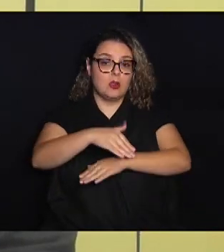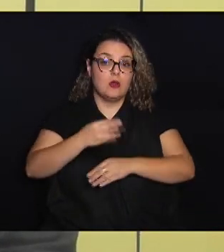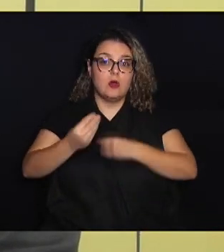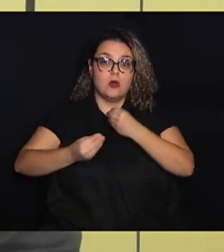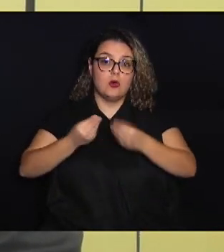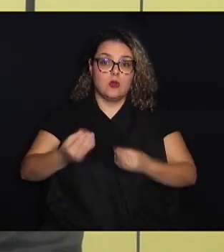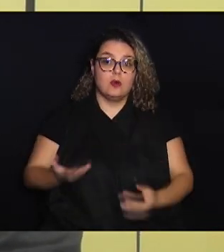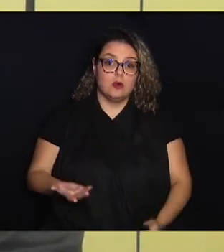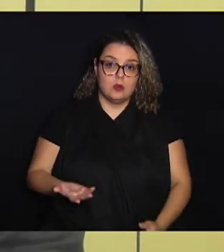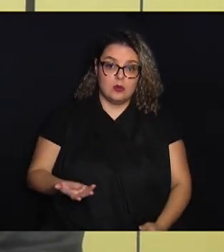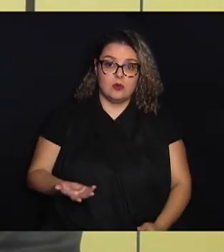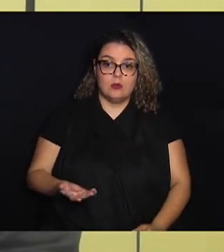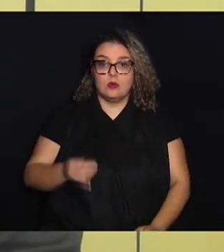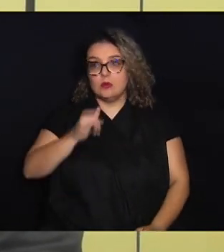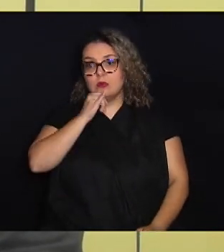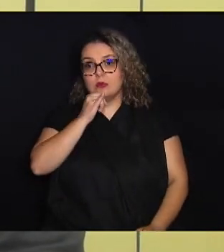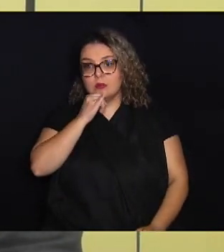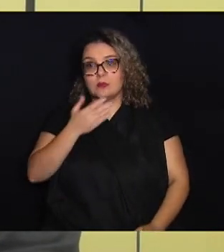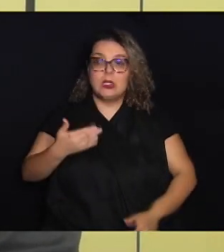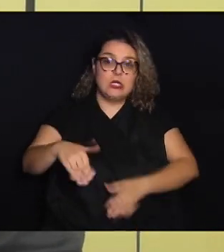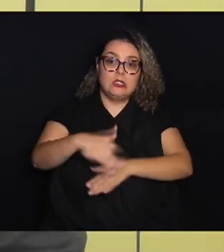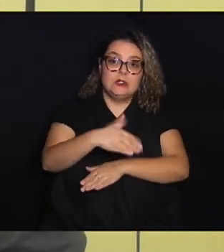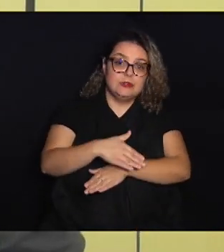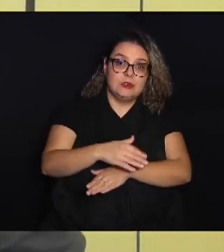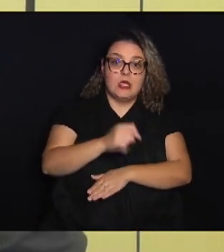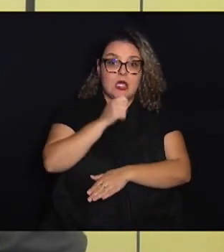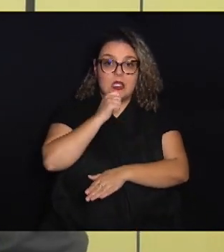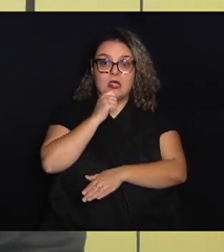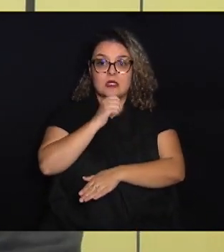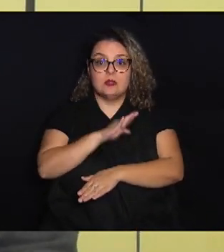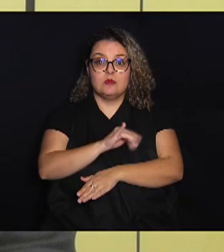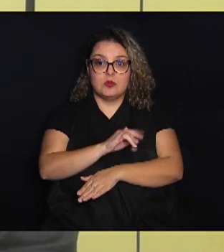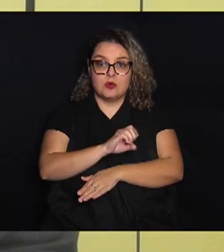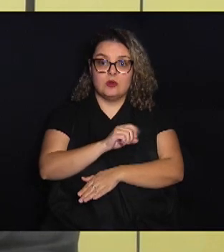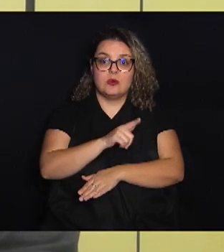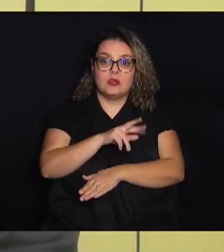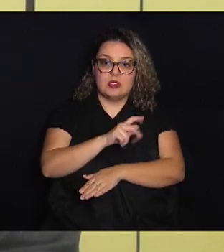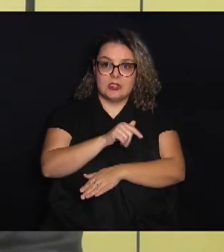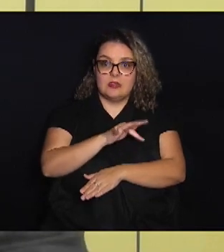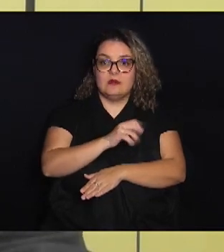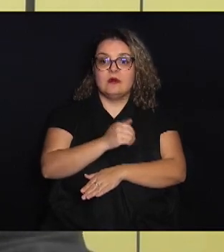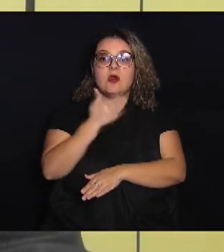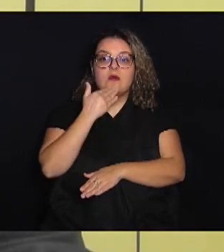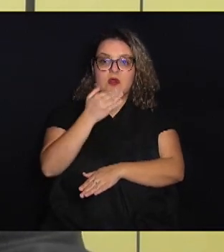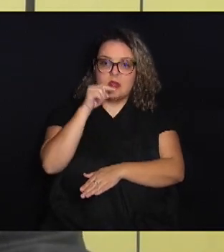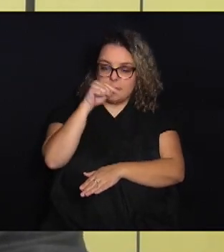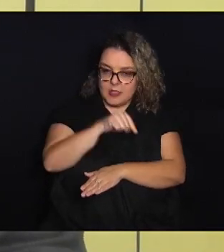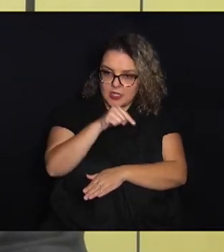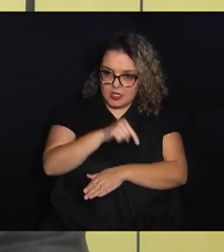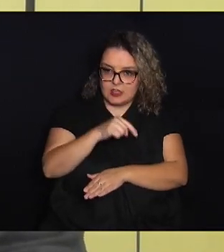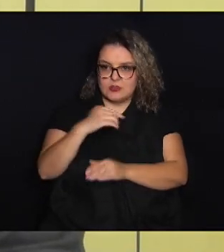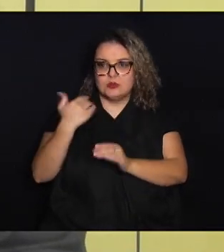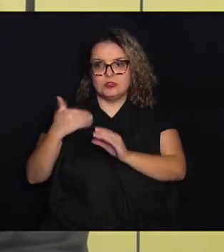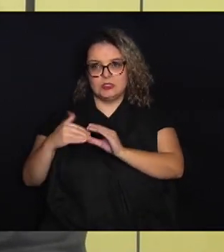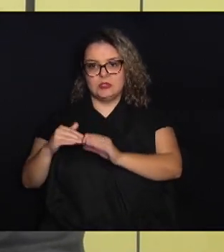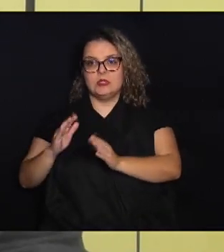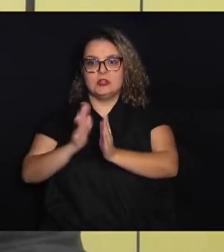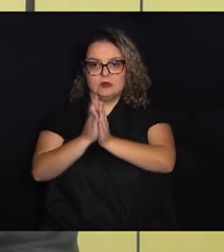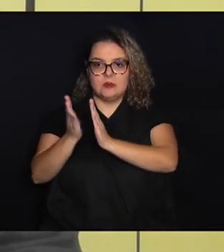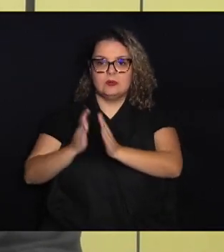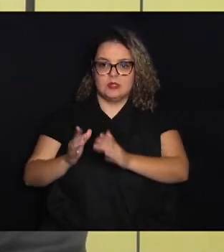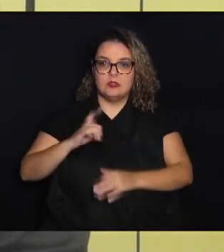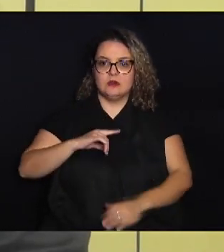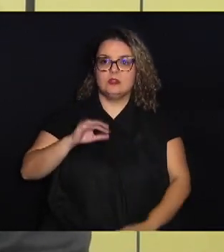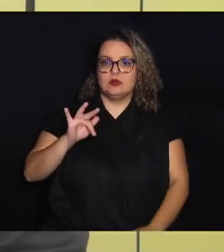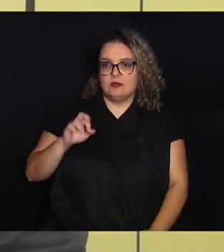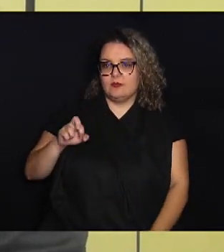quer. Por exemplo, eu moro numa rua que ainda não foi biografada. Eu vou lá, peço para o e-mail da biblioteca, tem um